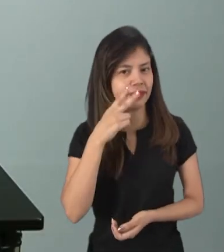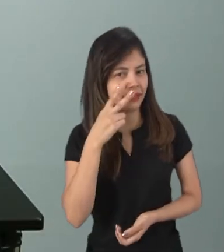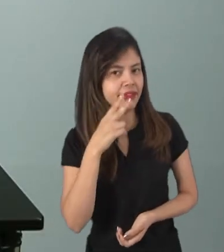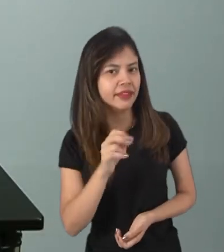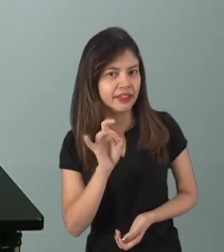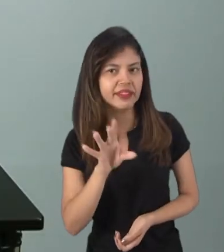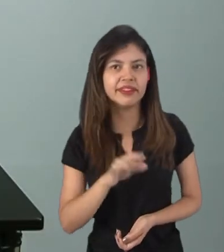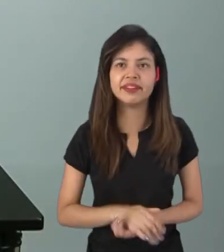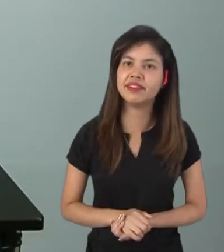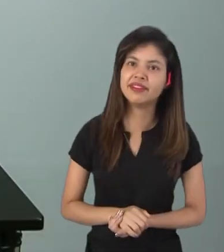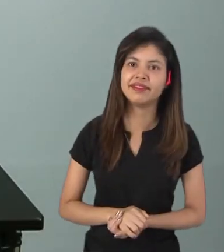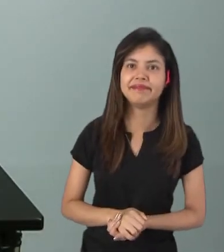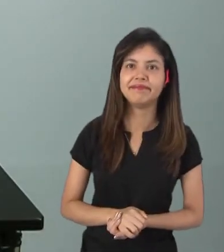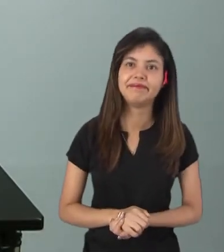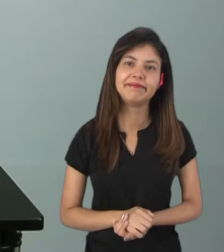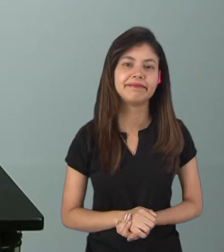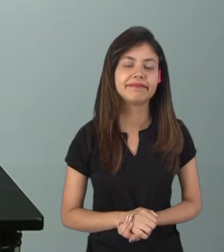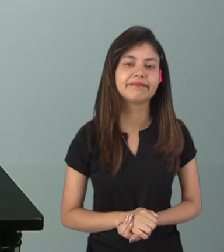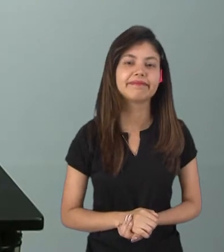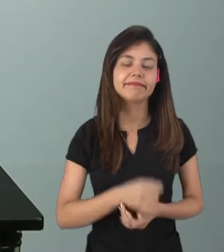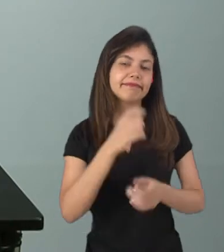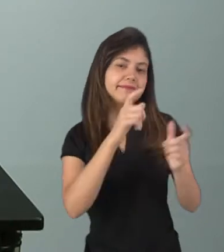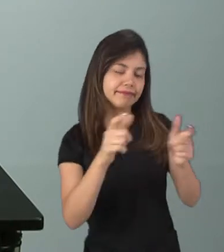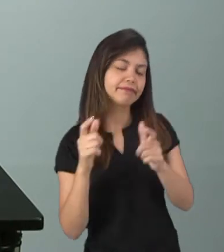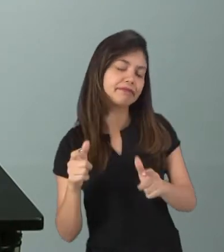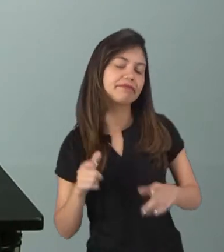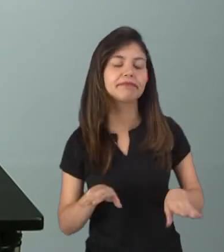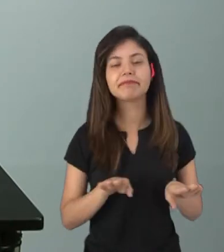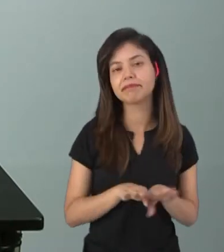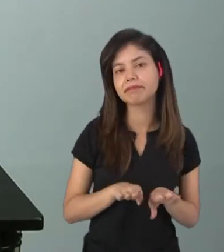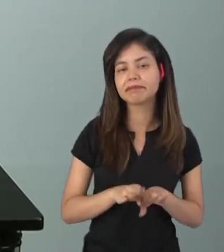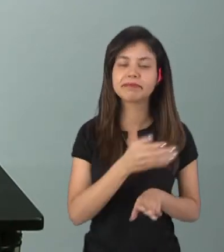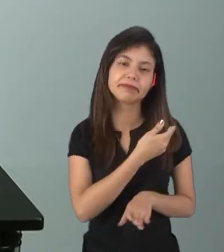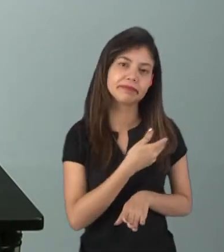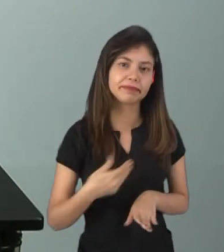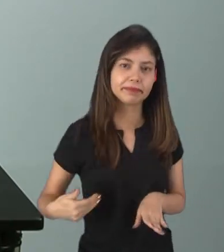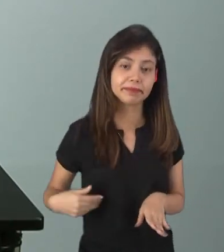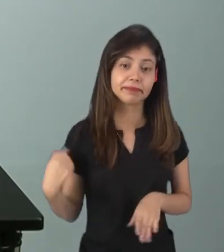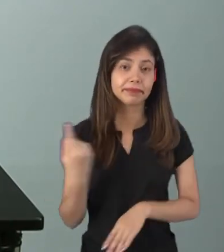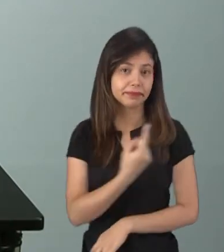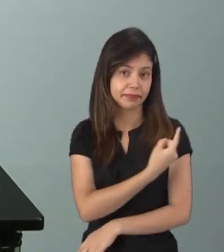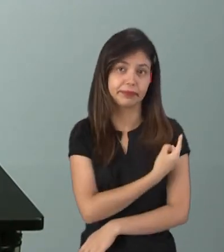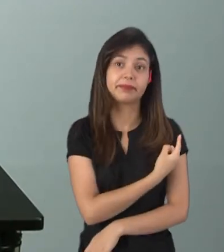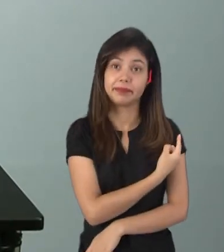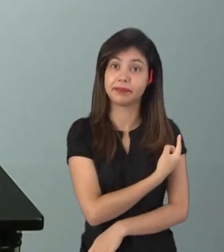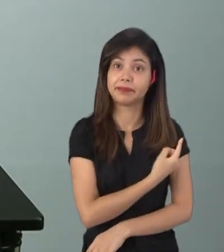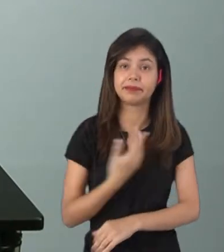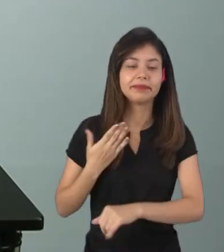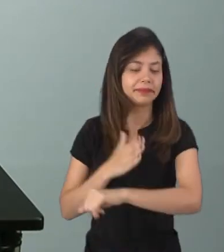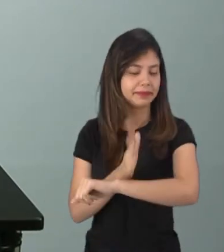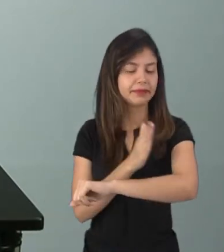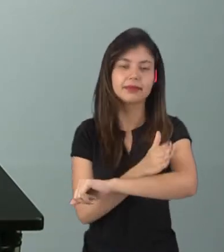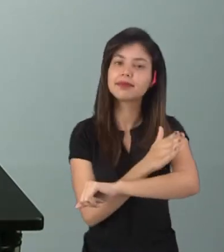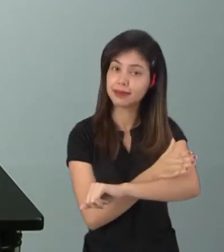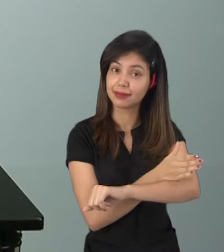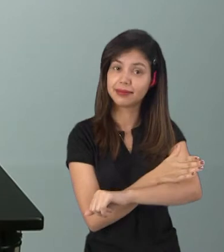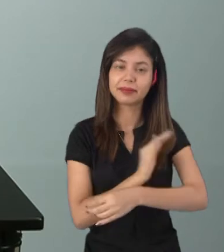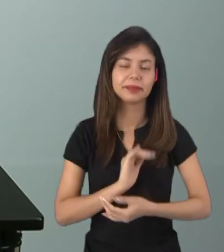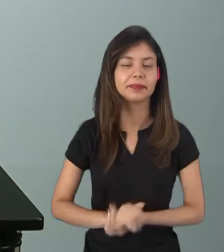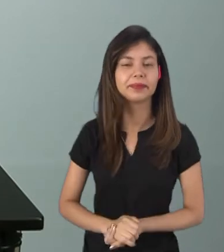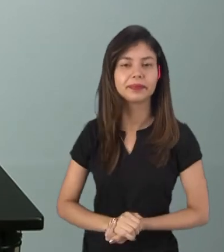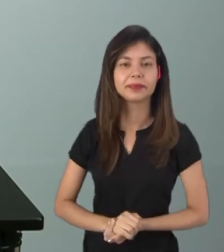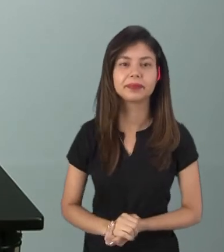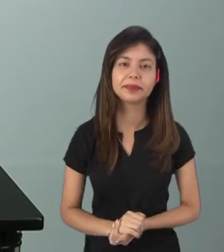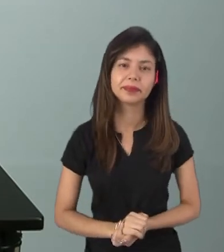só? Enquanto que os espaços públicos, né, toda a população tem acesso, né,